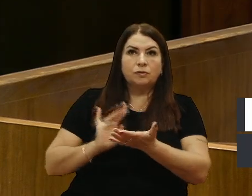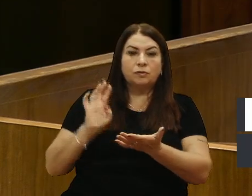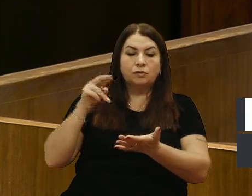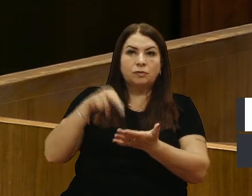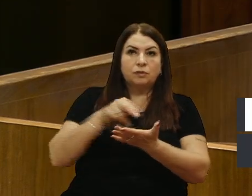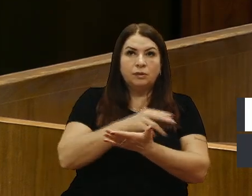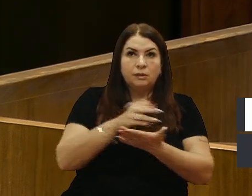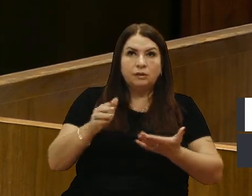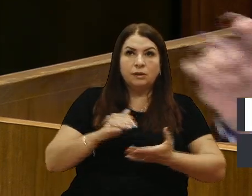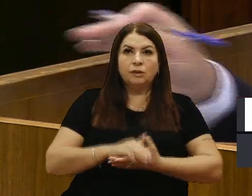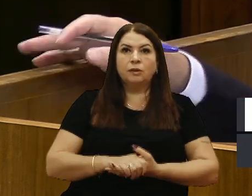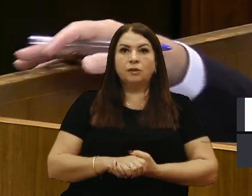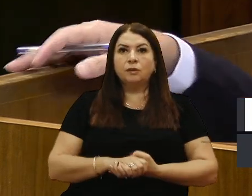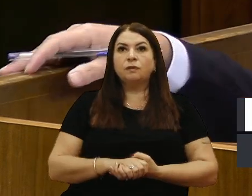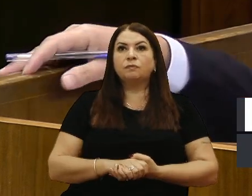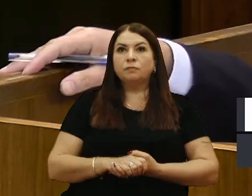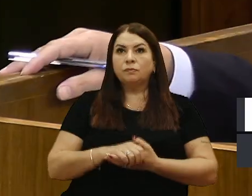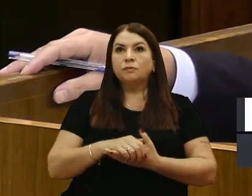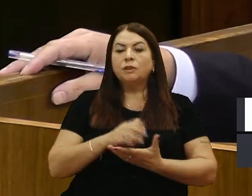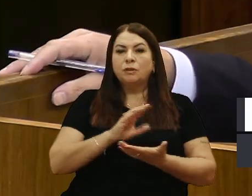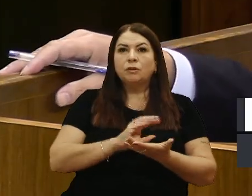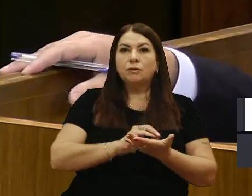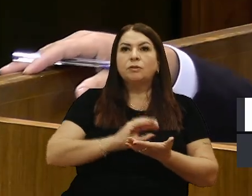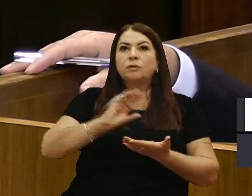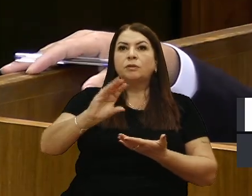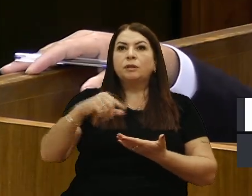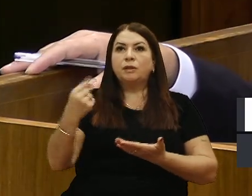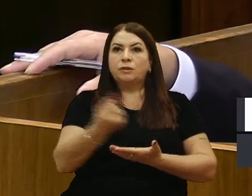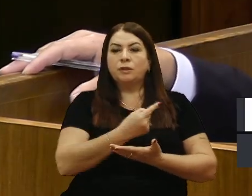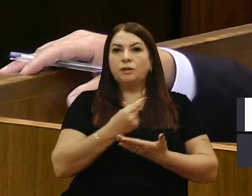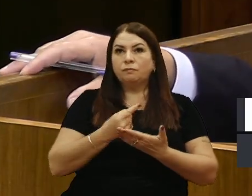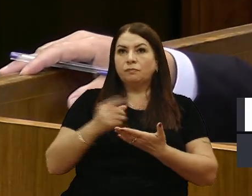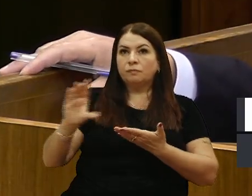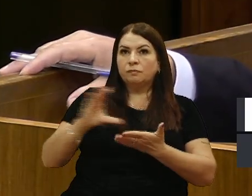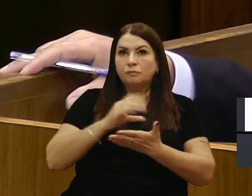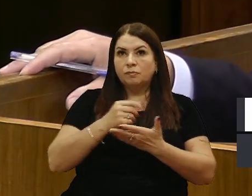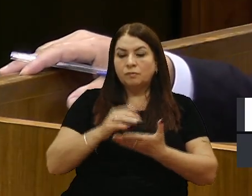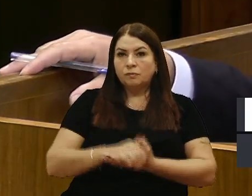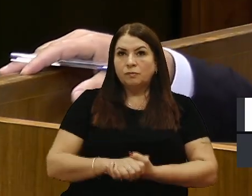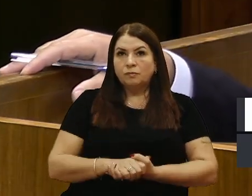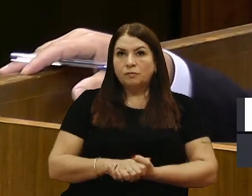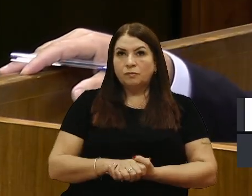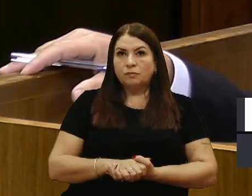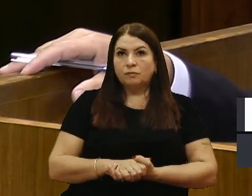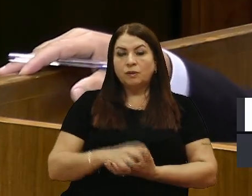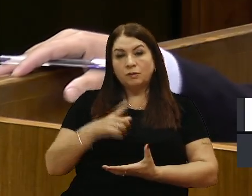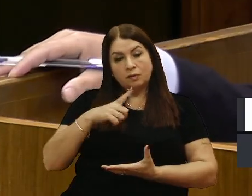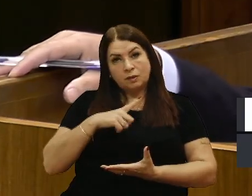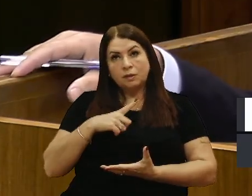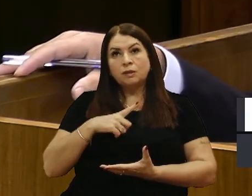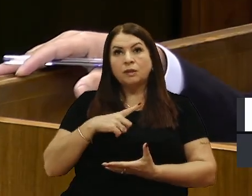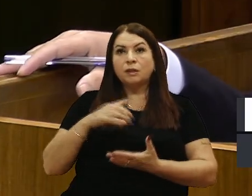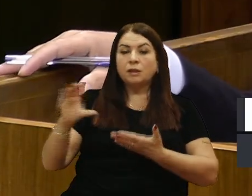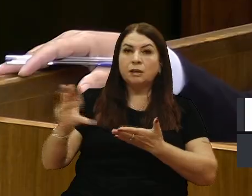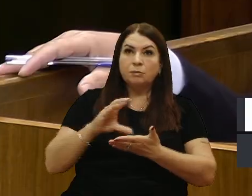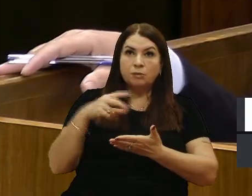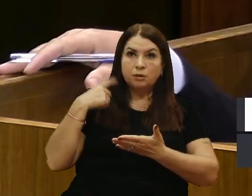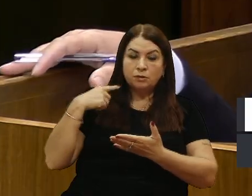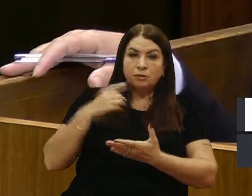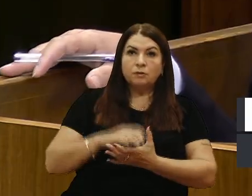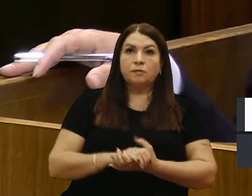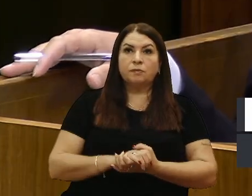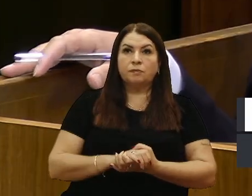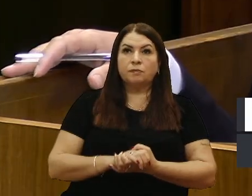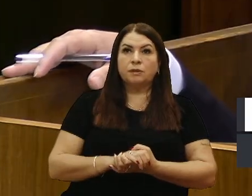real para onde vai essa emenda parlamentar. Então, existem emendas parlamentares